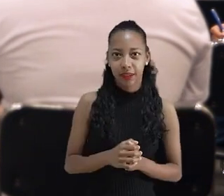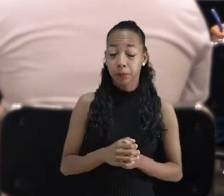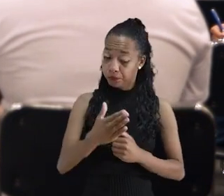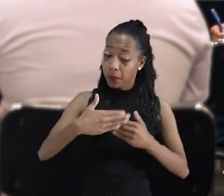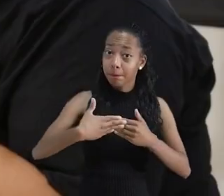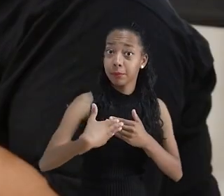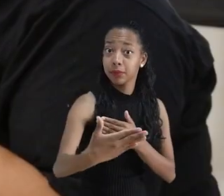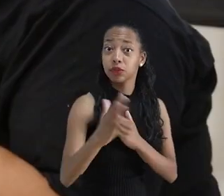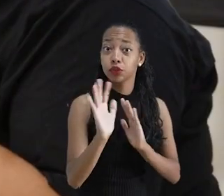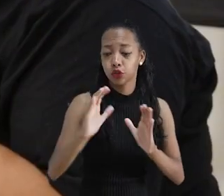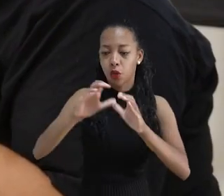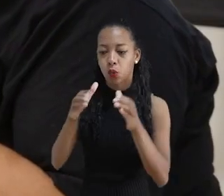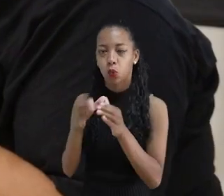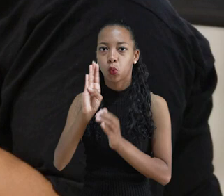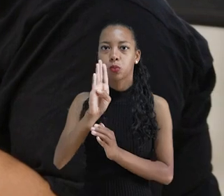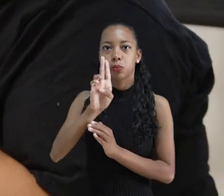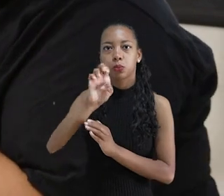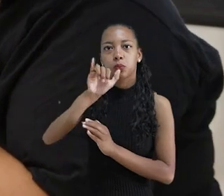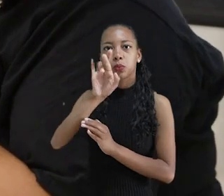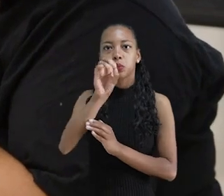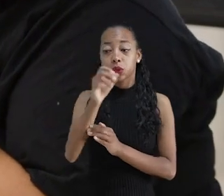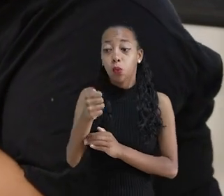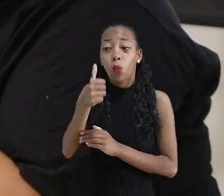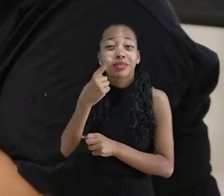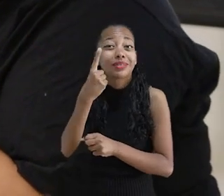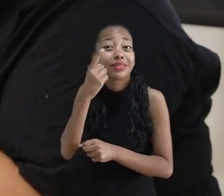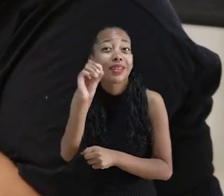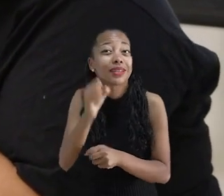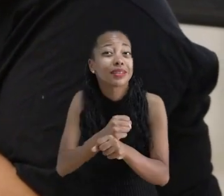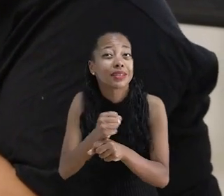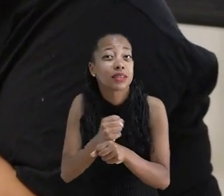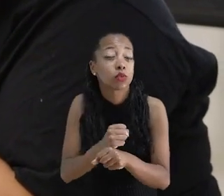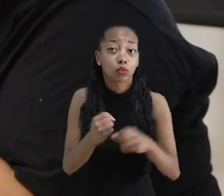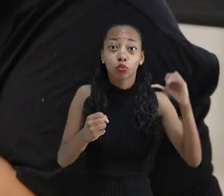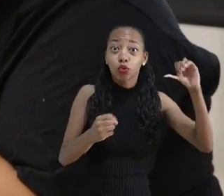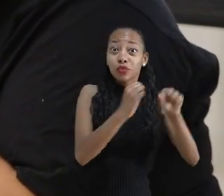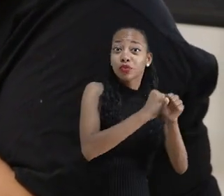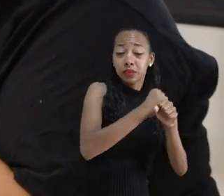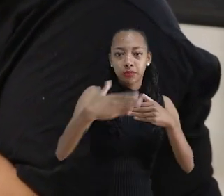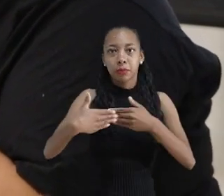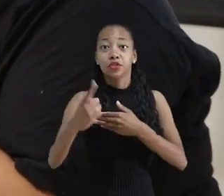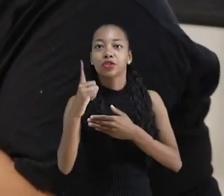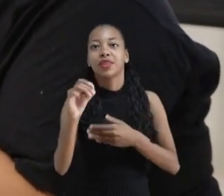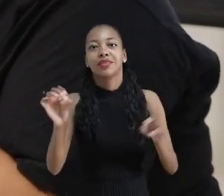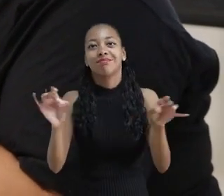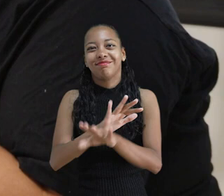vésperas de fazer 10 anos de bueiro aberto né são 9 anos né de